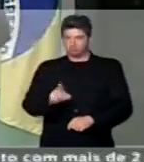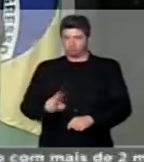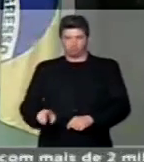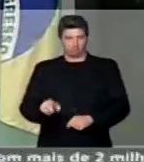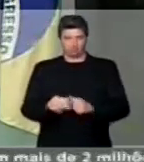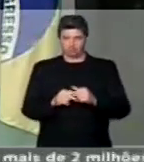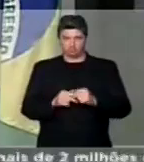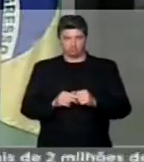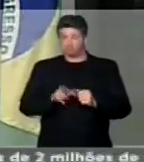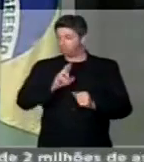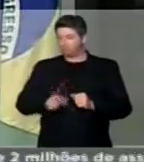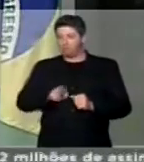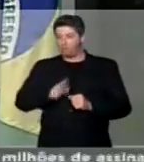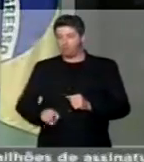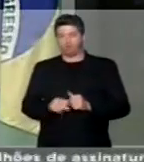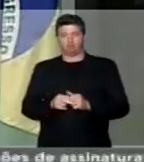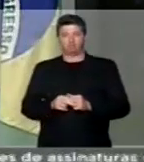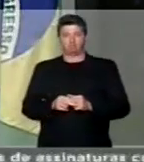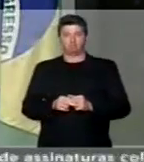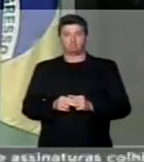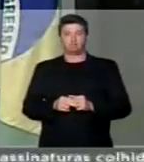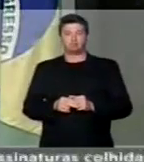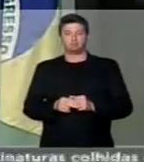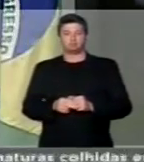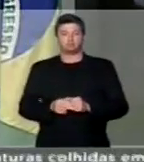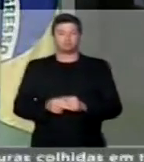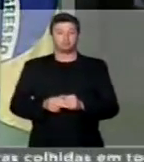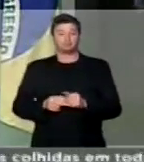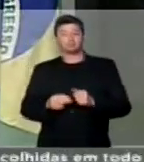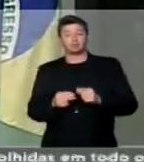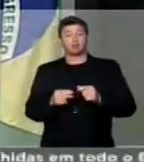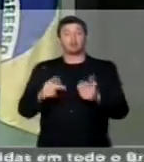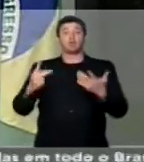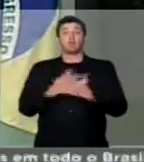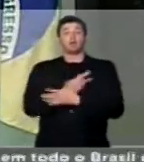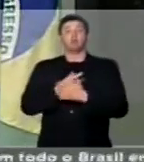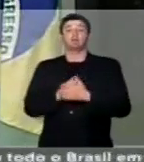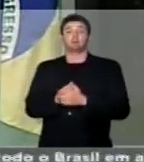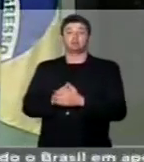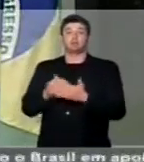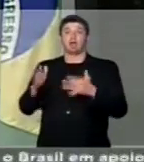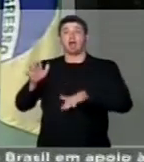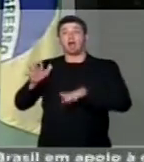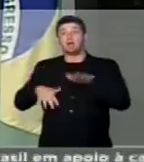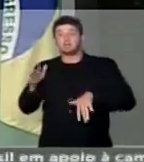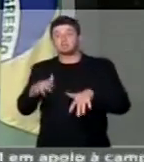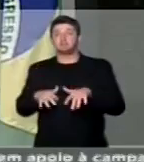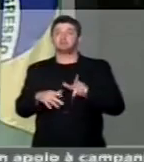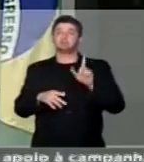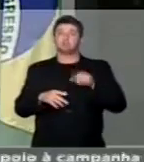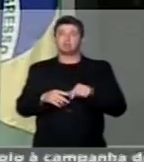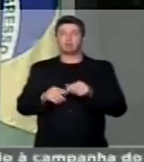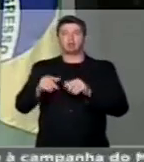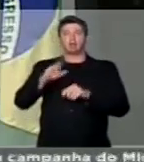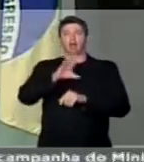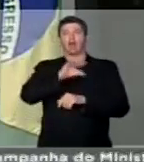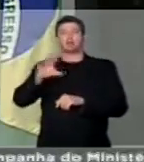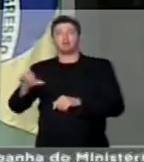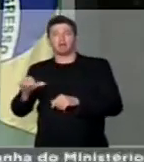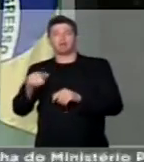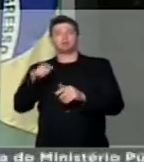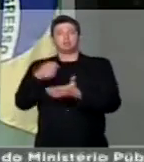Não foi o comportamento de governos anteriores. O que chega a acontecer, em alguns momentos, é um atraso quanto